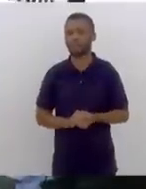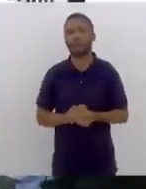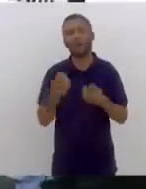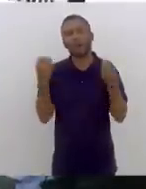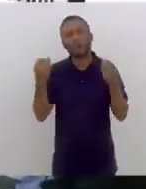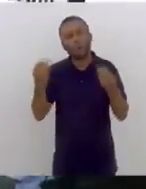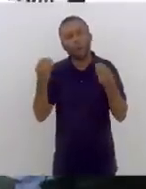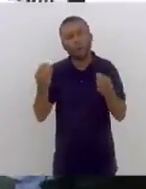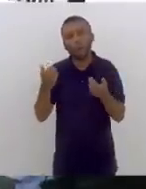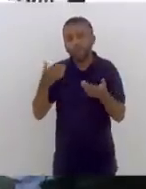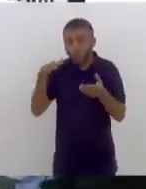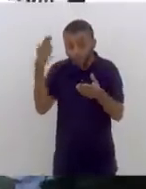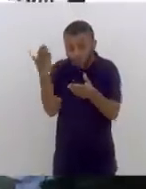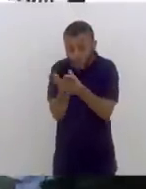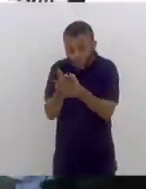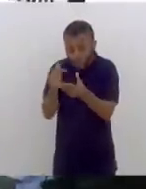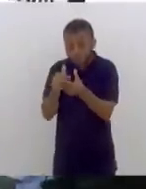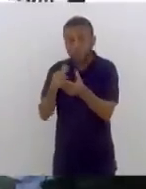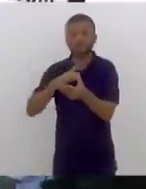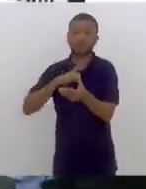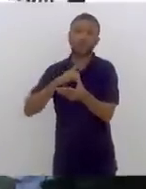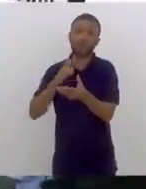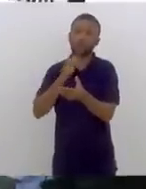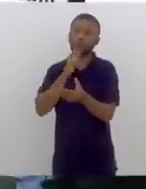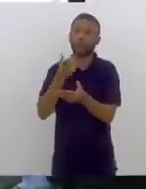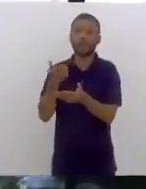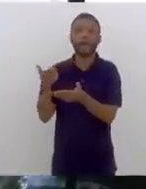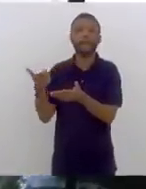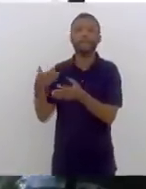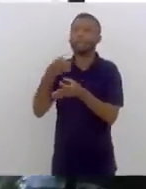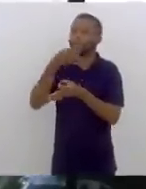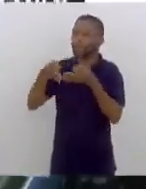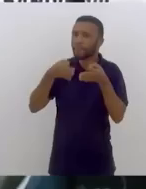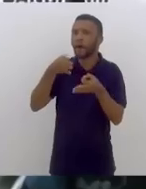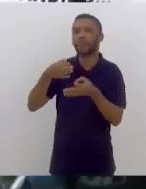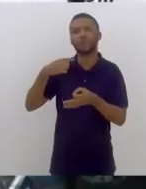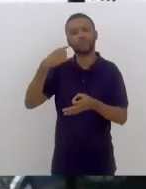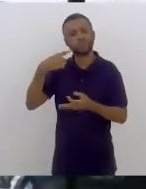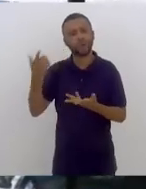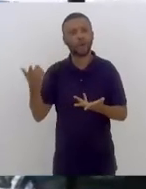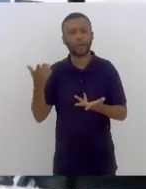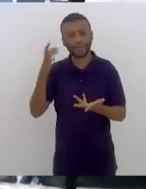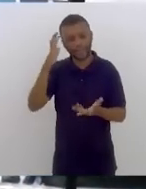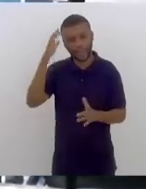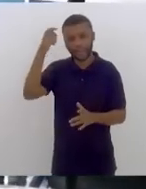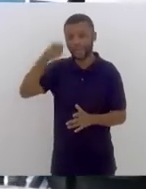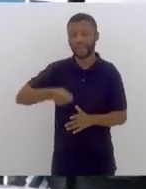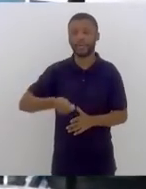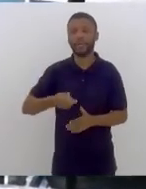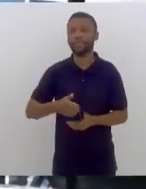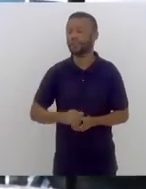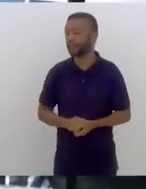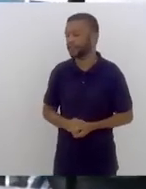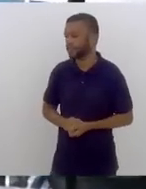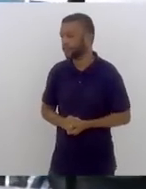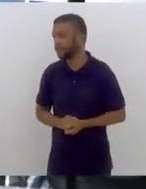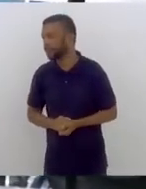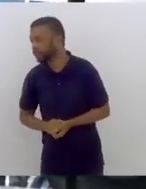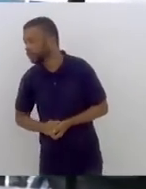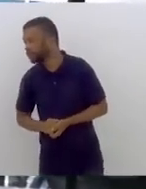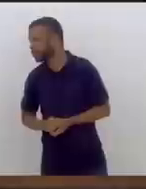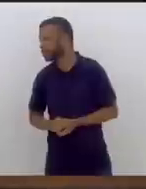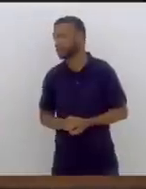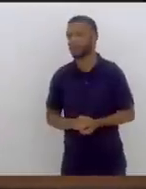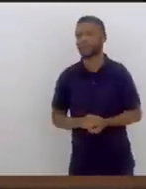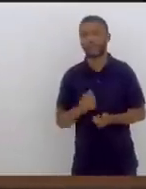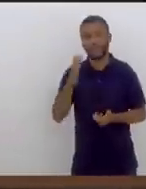devido processo legal ocorrer sem a participação do advogado a decisão o deputado Márcio